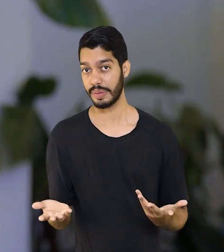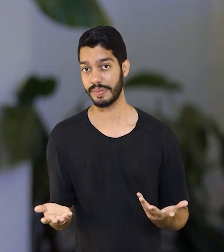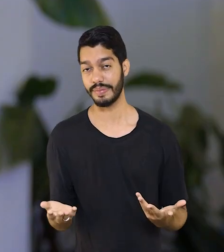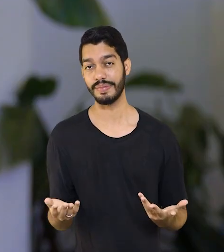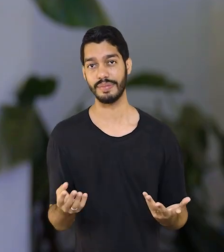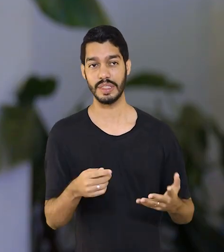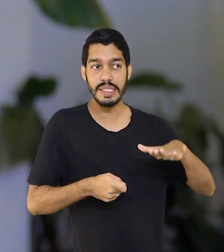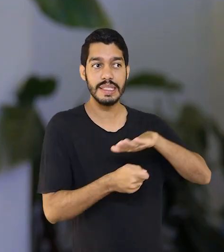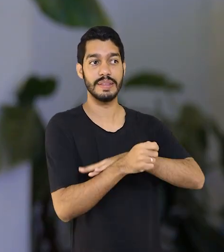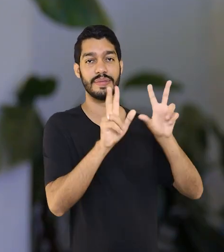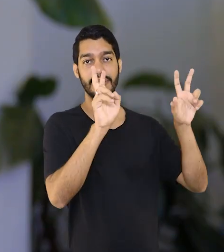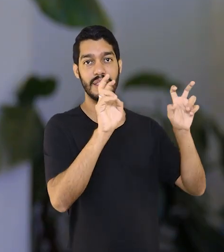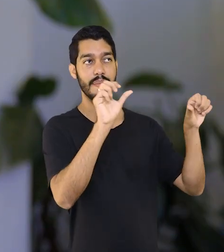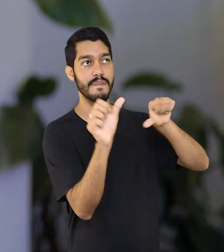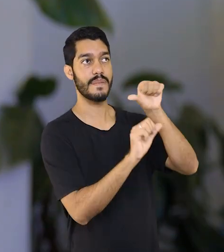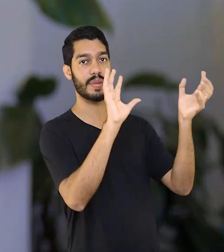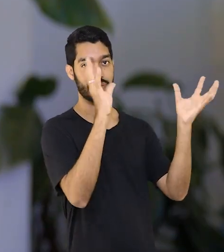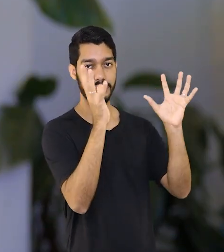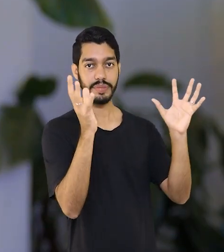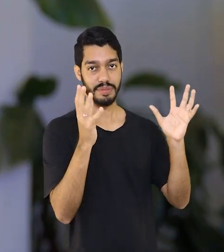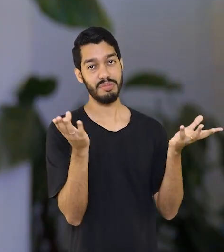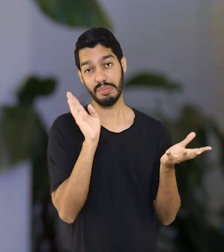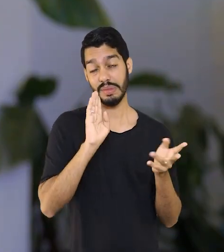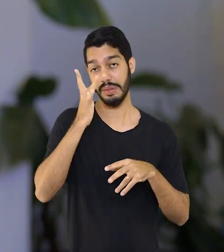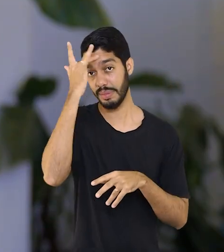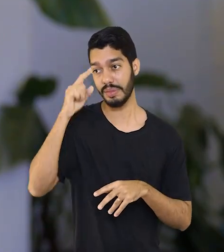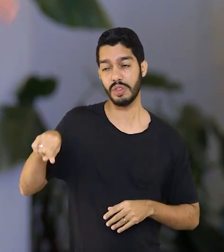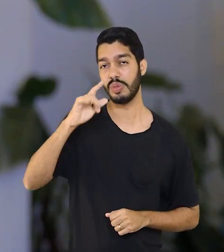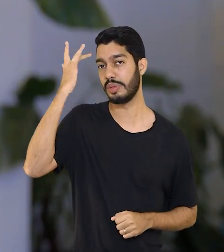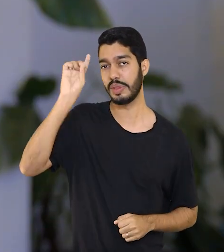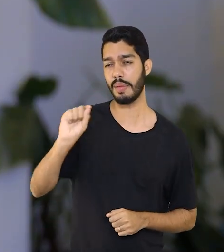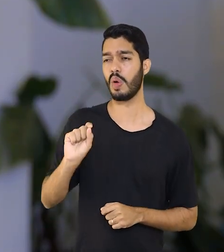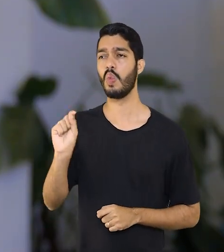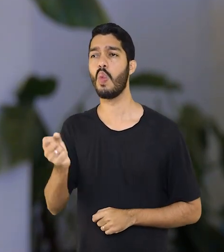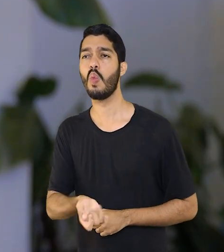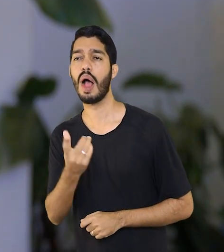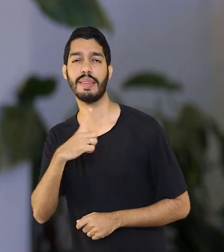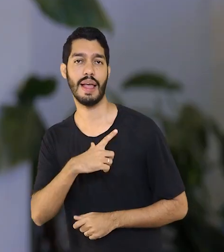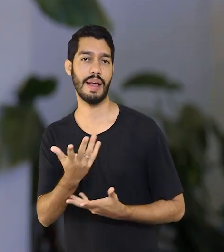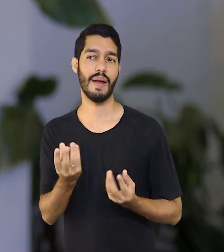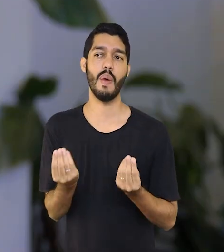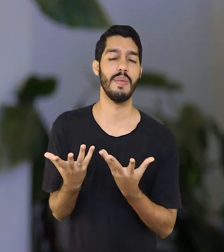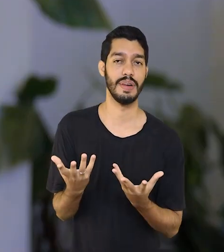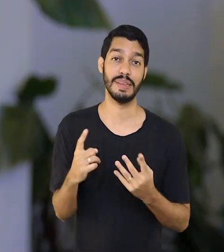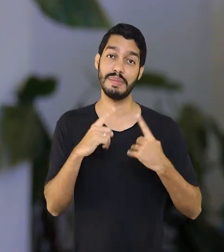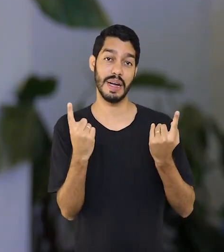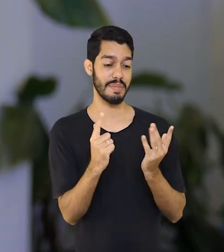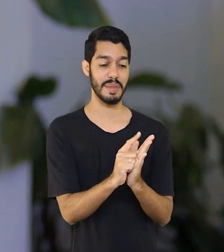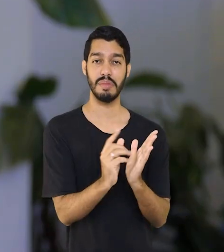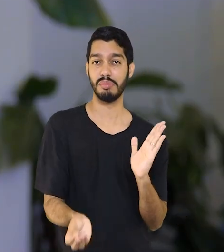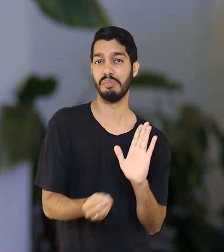climático. Seria bacana. De novo, sem ninguém saber de onde é que vem, para onde é que vai, quem arrecada, etc. Tal. Mas